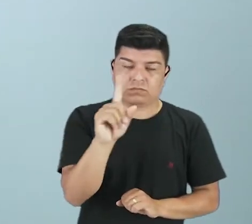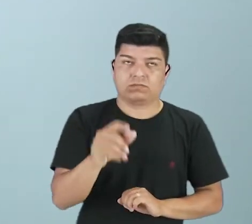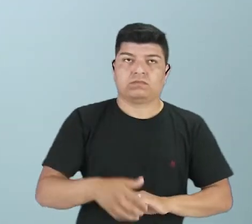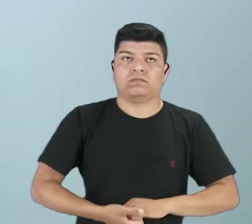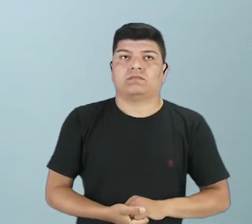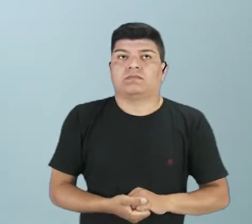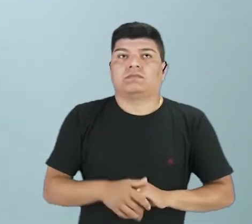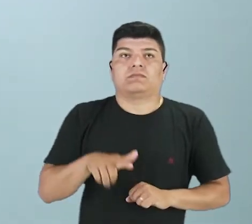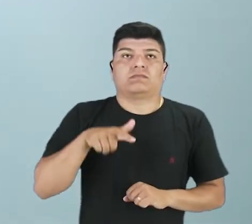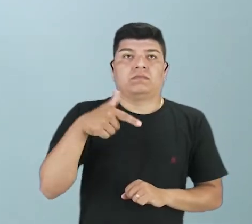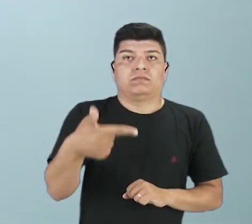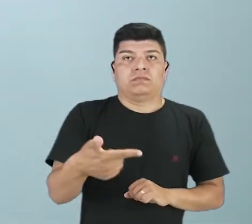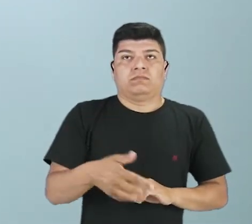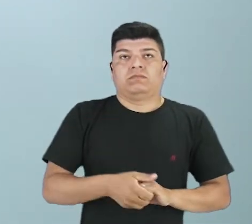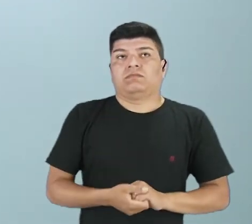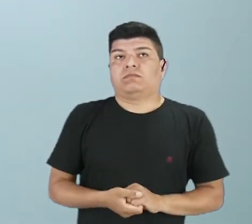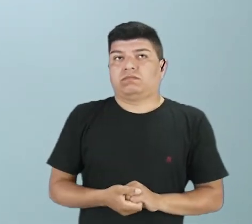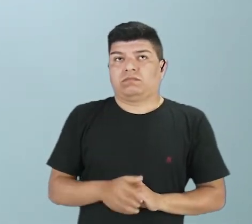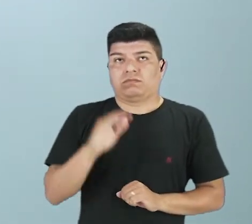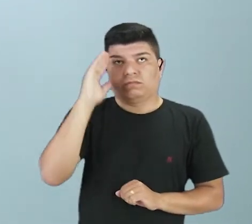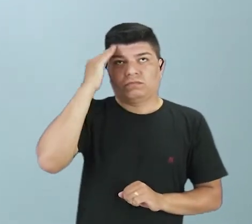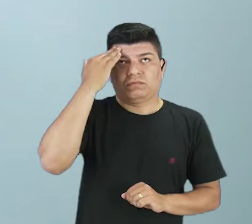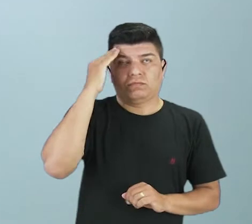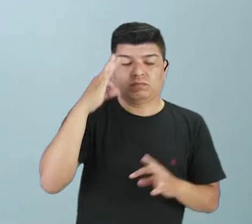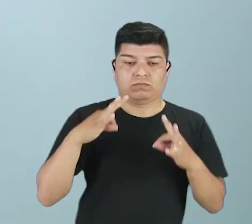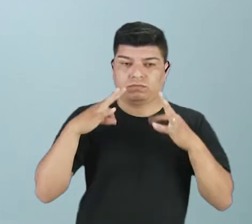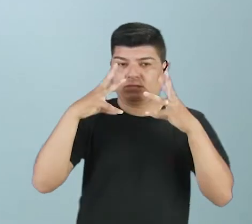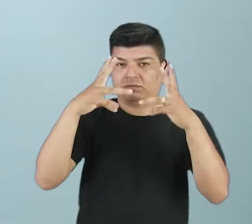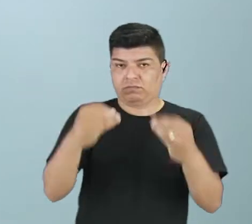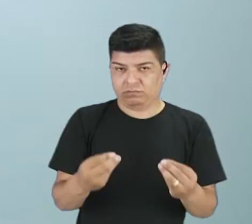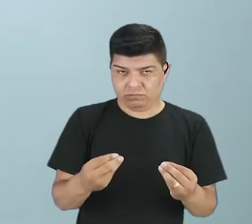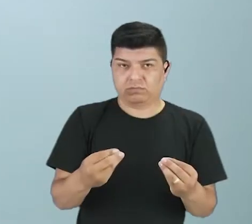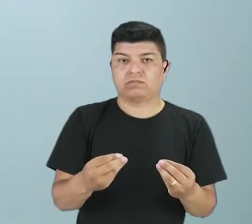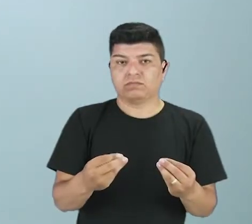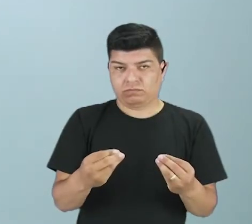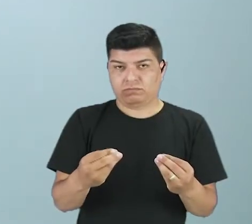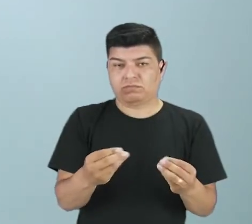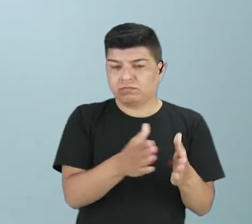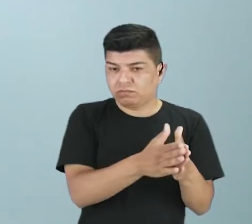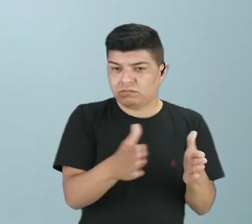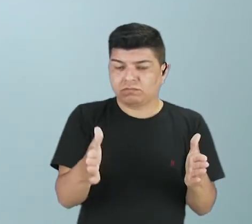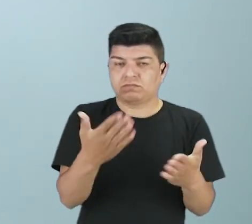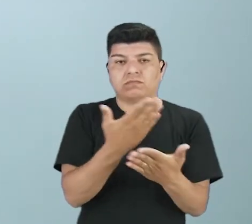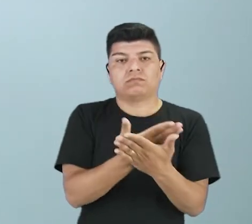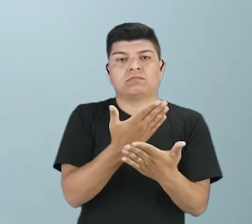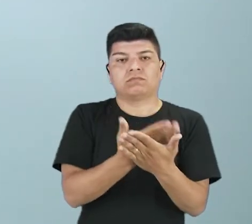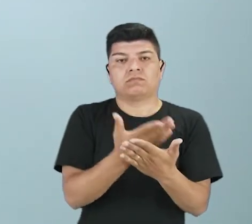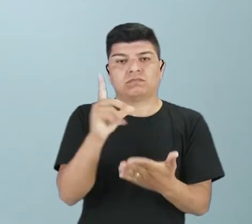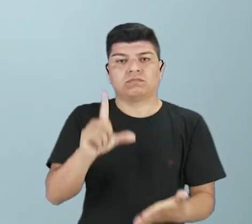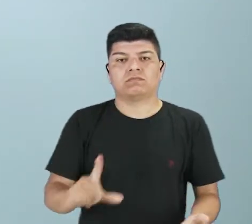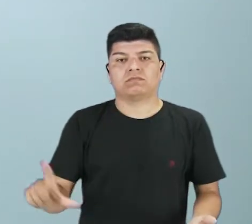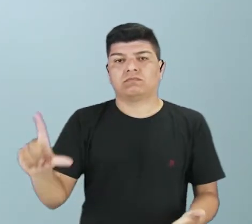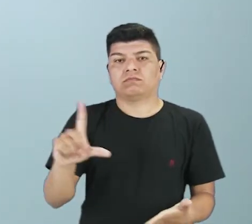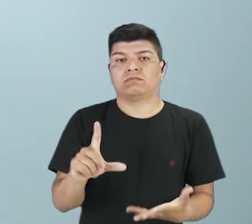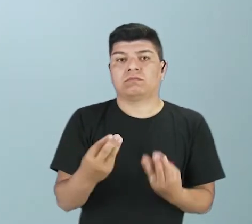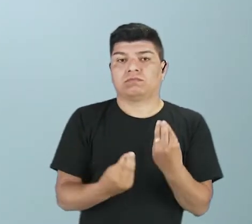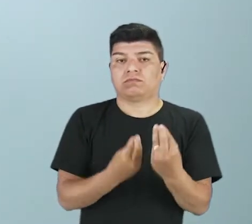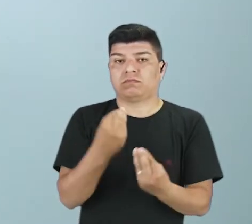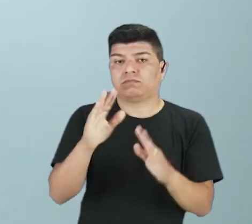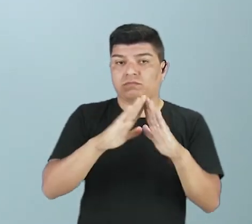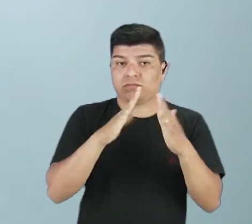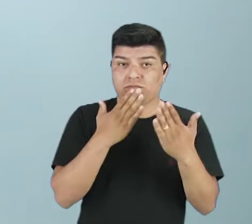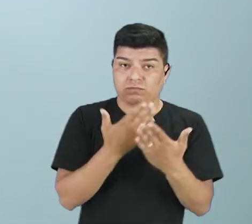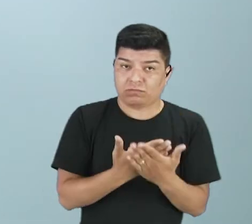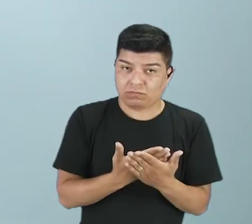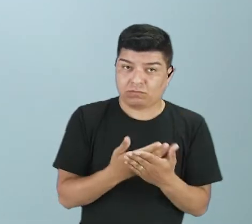aspectos. Depois, para entendermos todo esse circuito, todo esse estudo da literatura, como se dá na